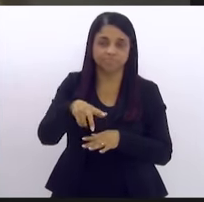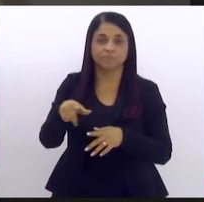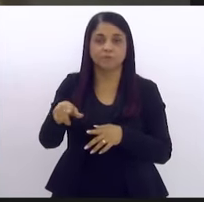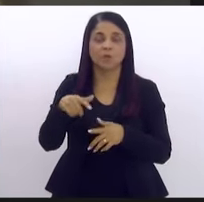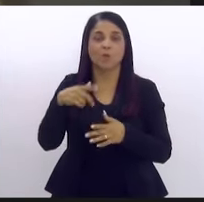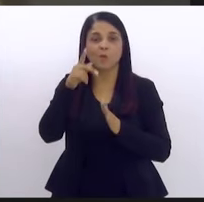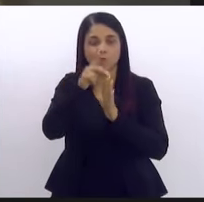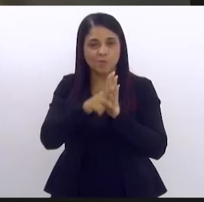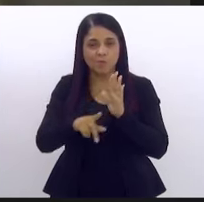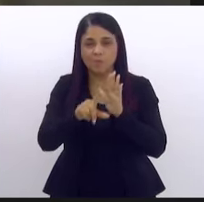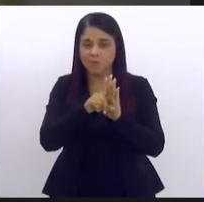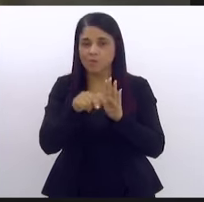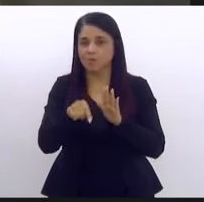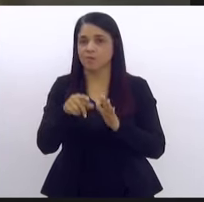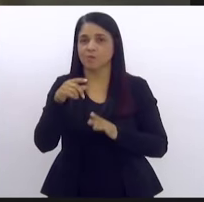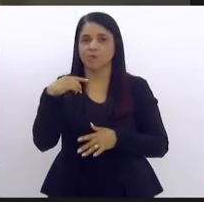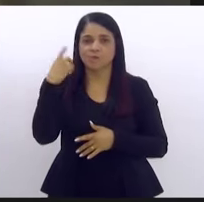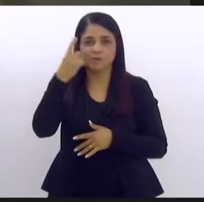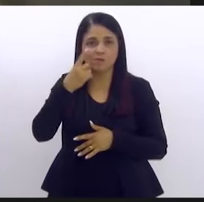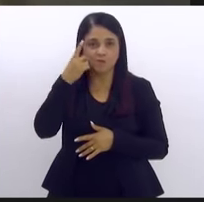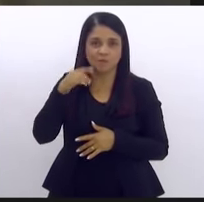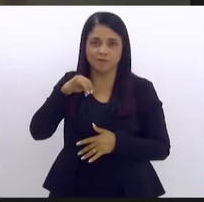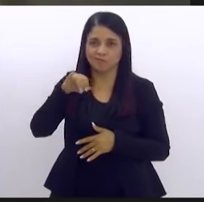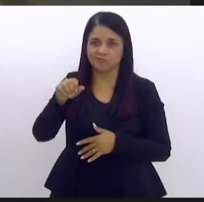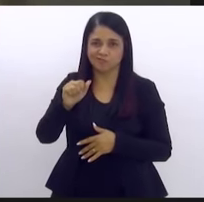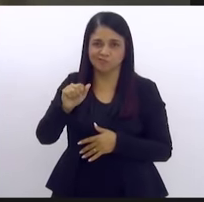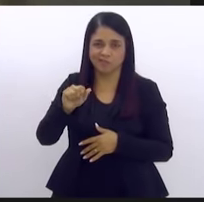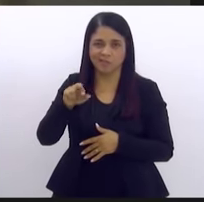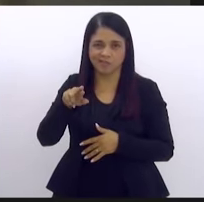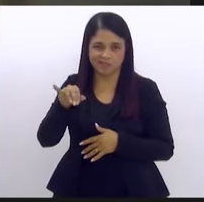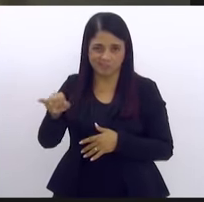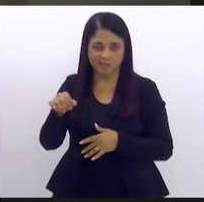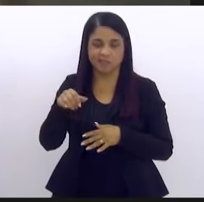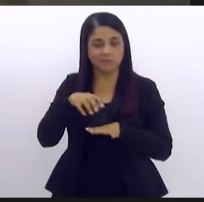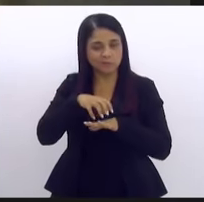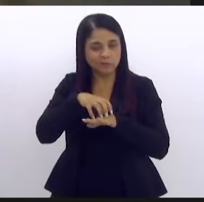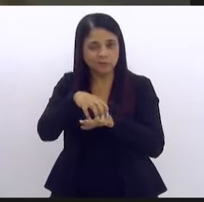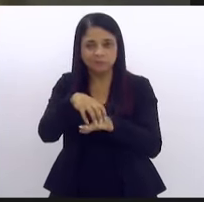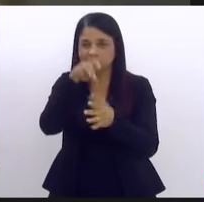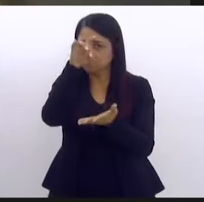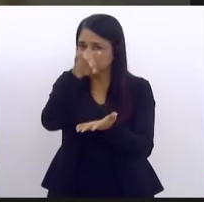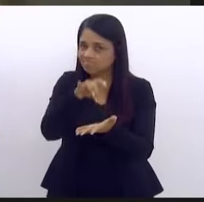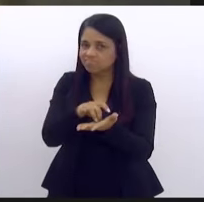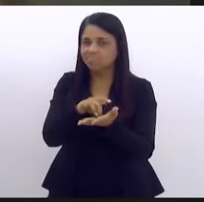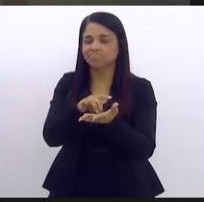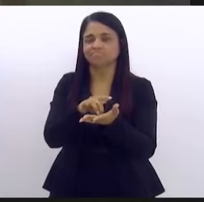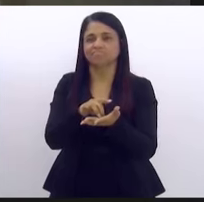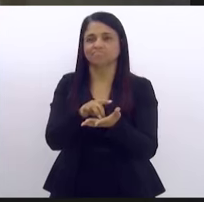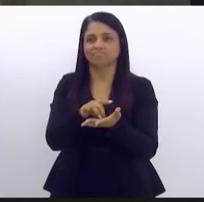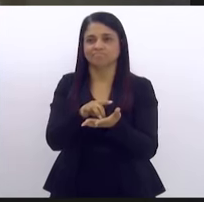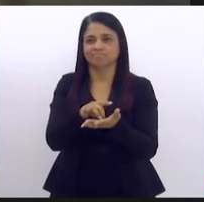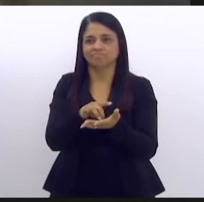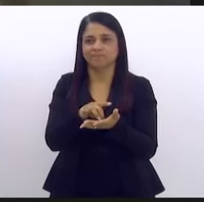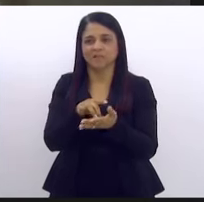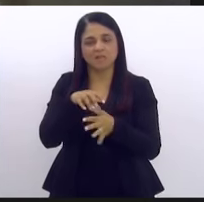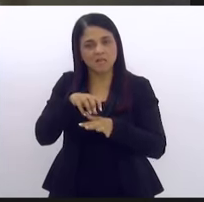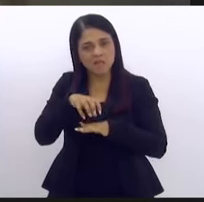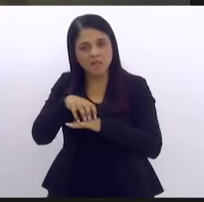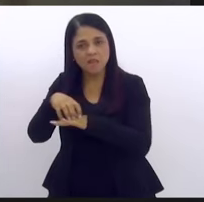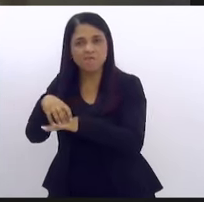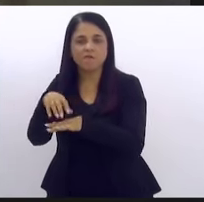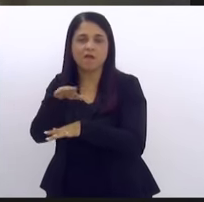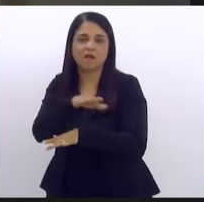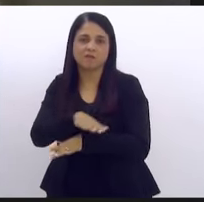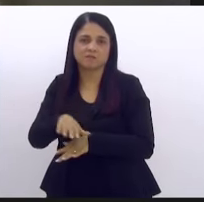essa questão, né, desse transporte que vai realmente, efetivamente, levar as crianças para as